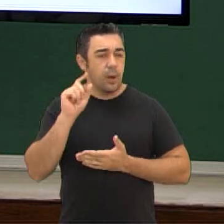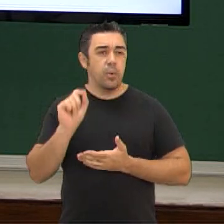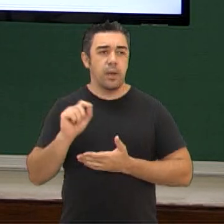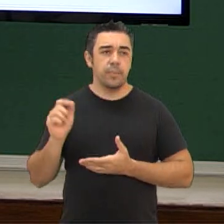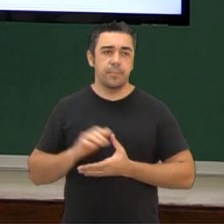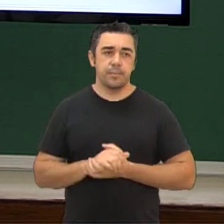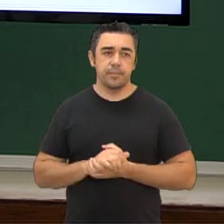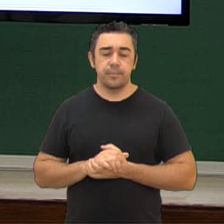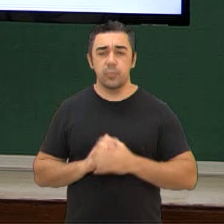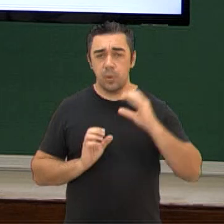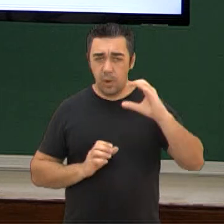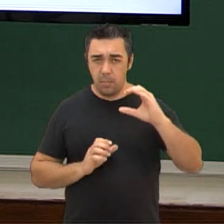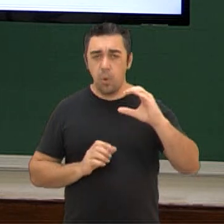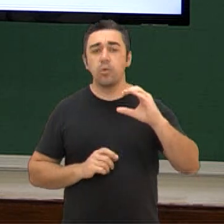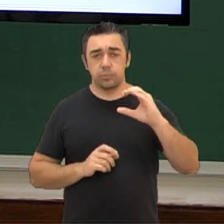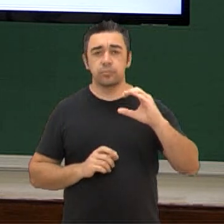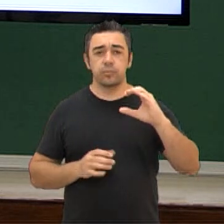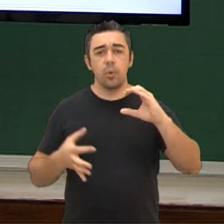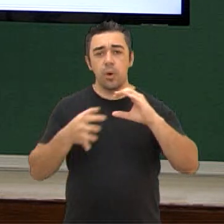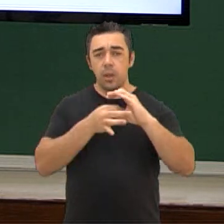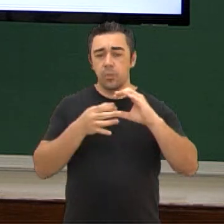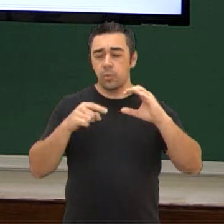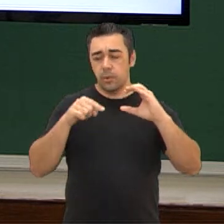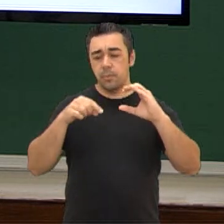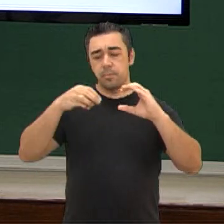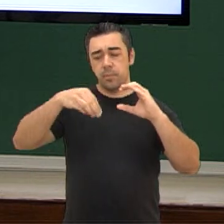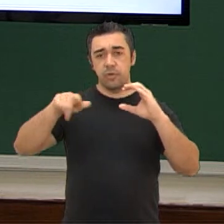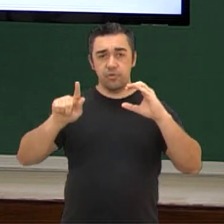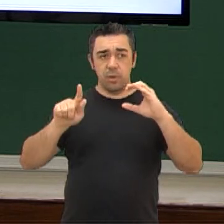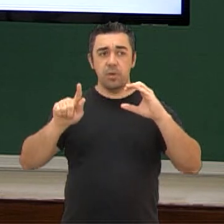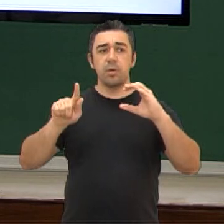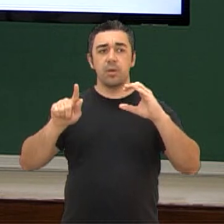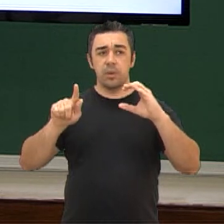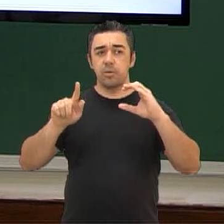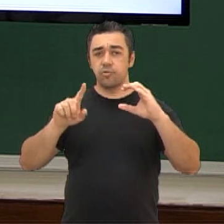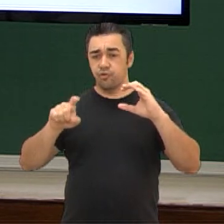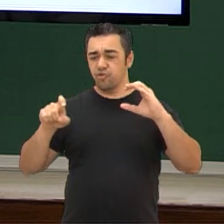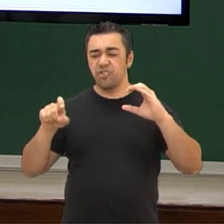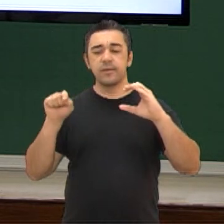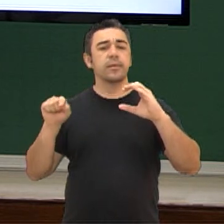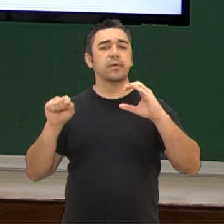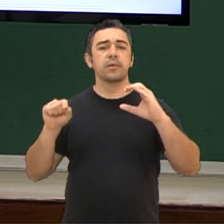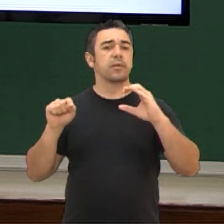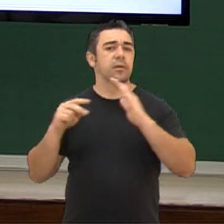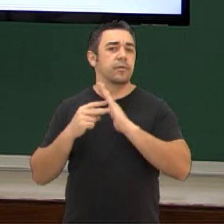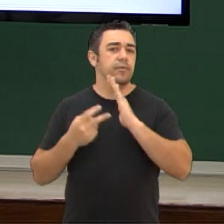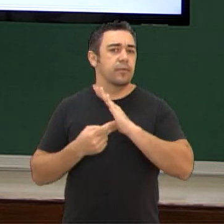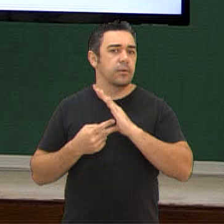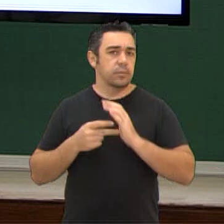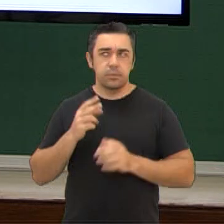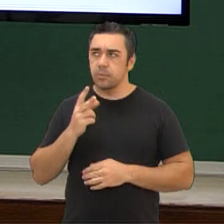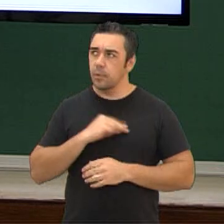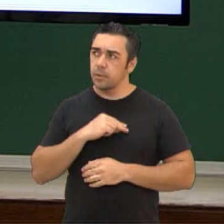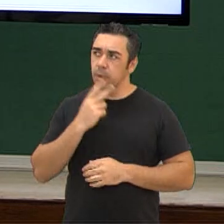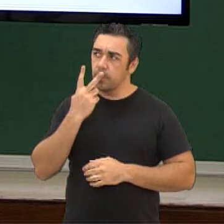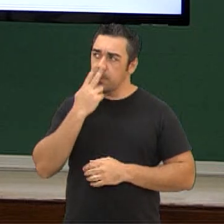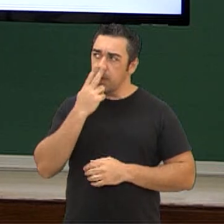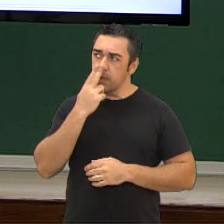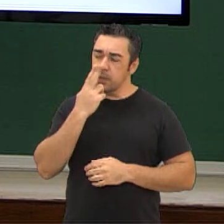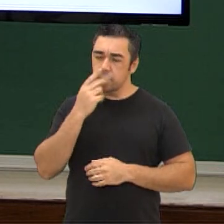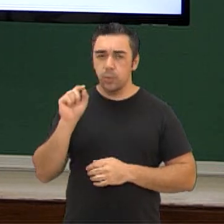né? Então eu tenho o carboninho ligando ao magnésio, que está ligado aí ao elemento X. Isso me lembra muito meninas superpoderosas, né?